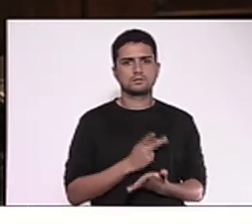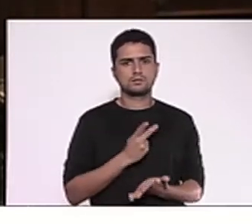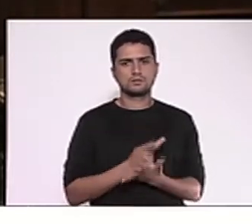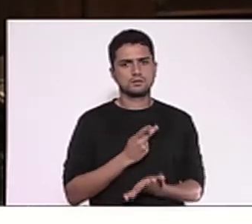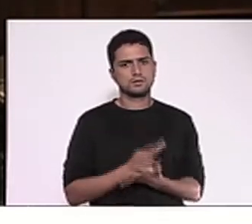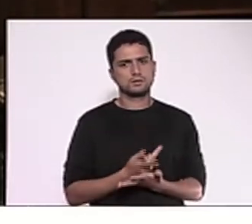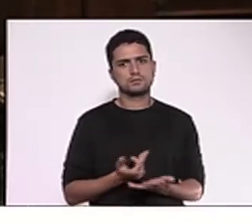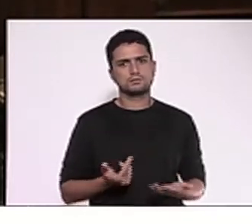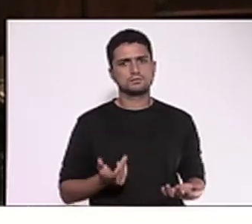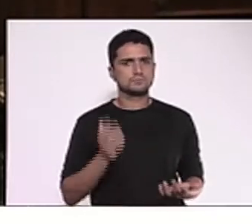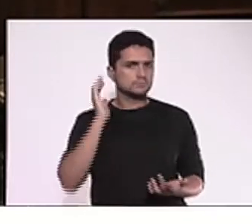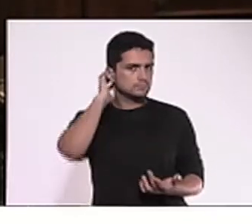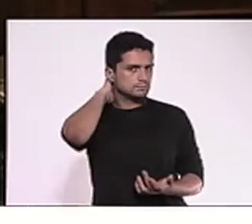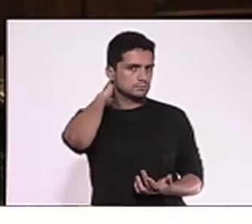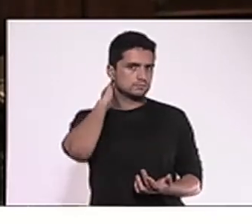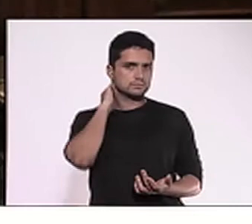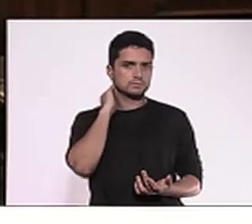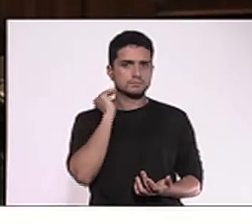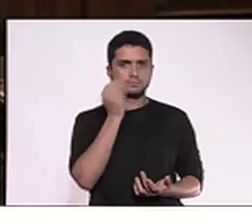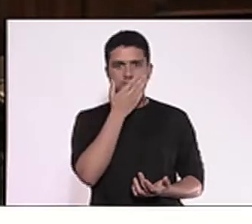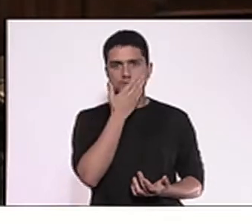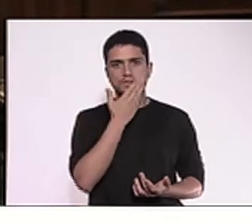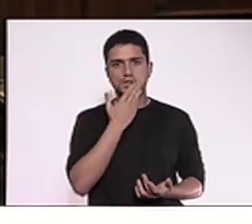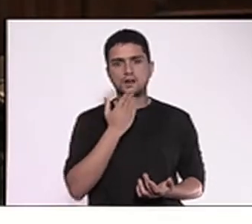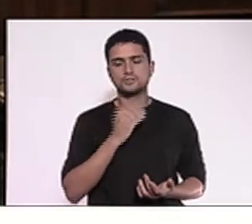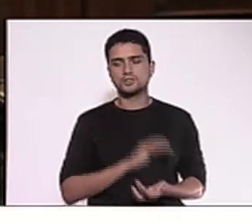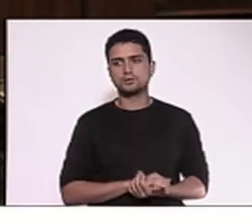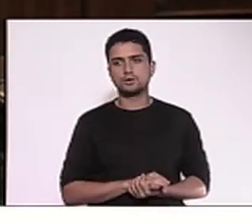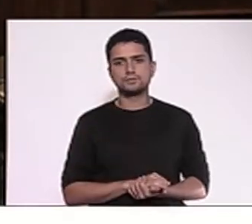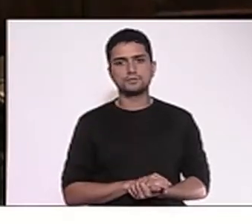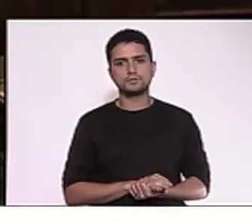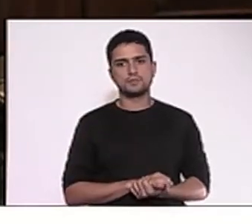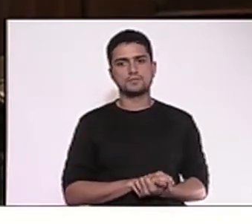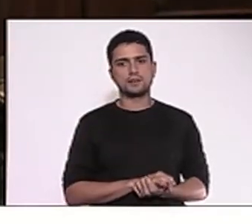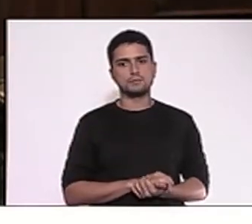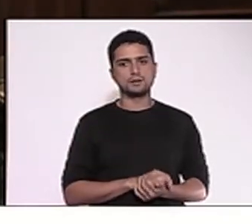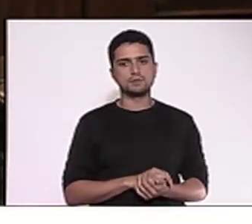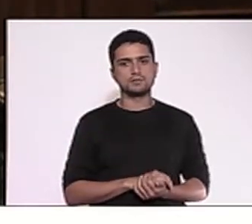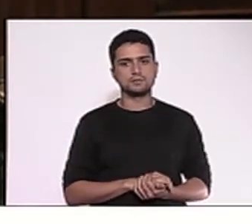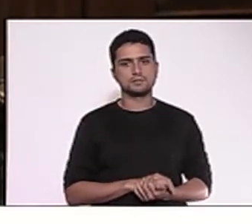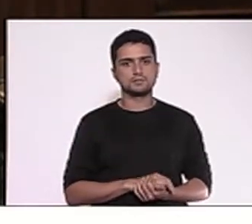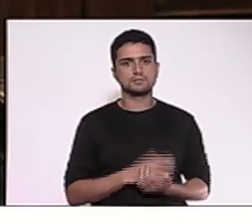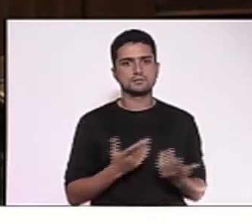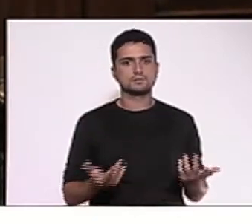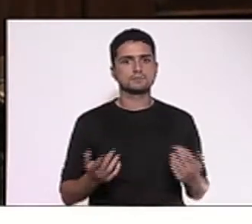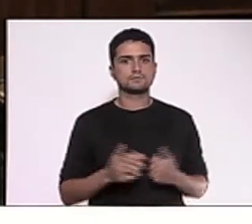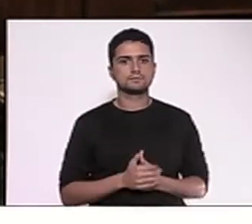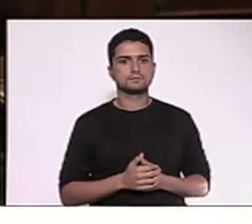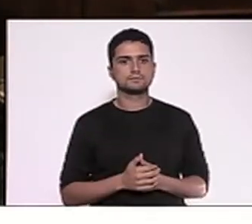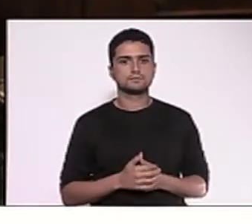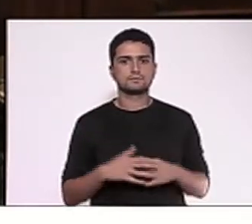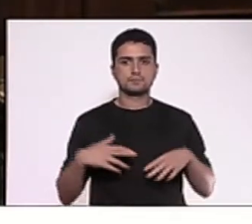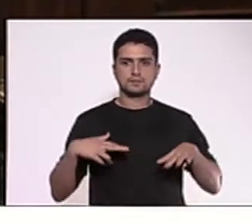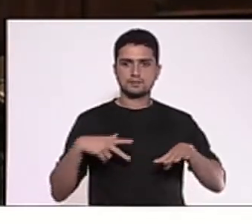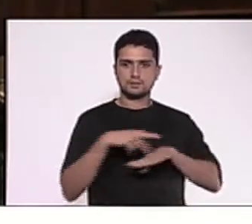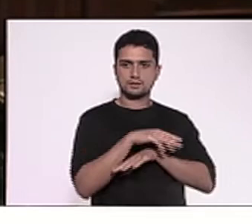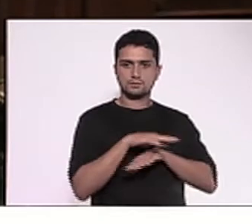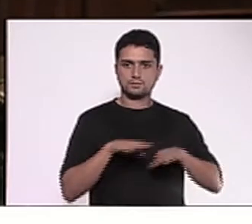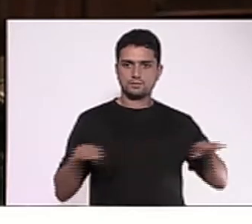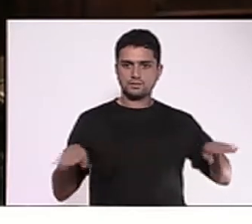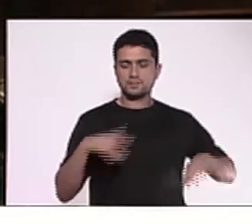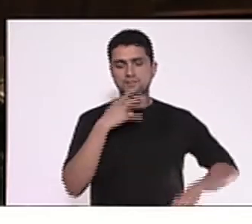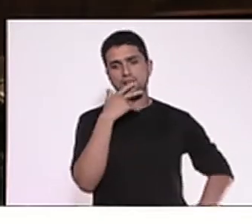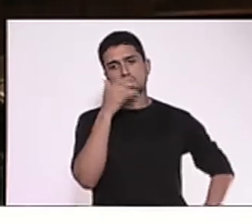serem enfrentadas por aqueles que assumem na tribuna, assumem nos palanques da vida, assumem nas audiências